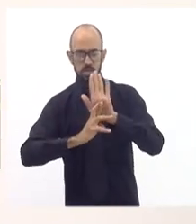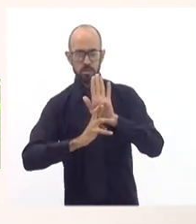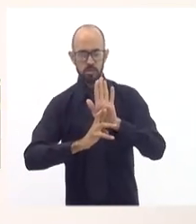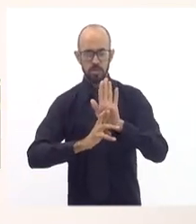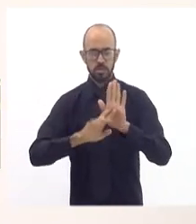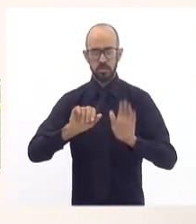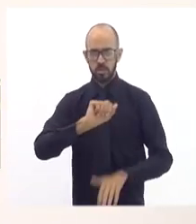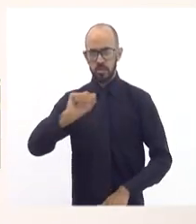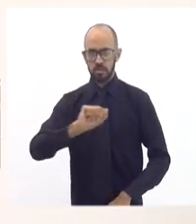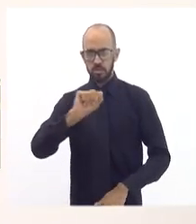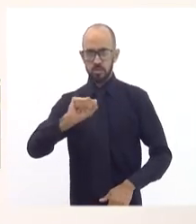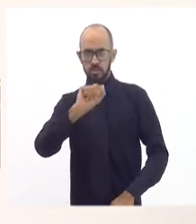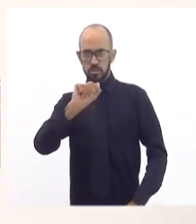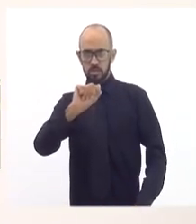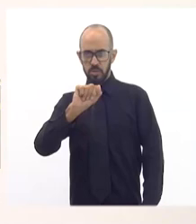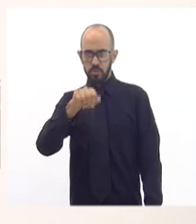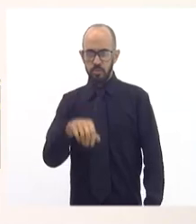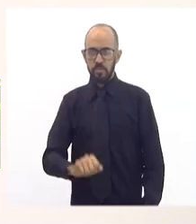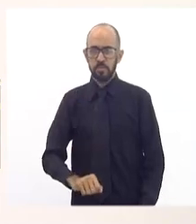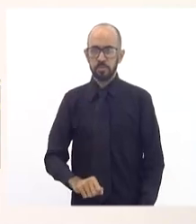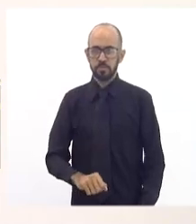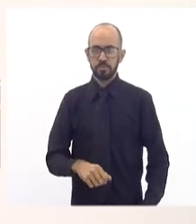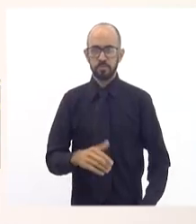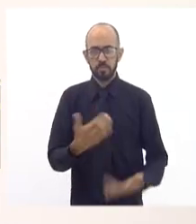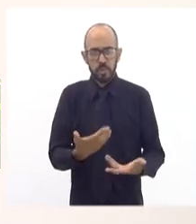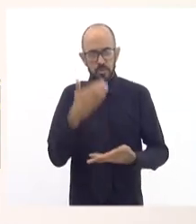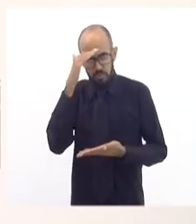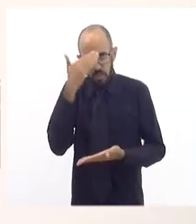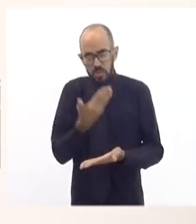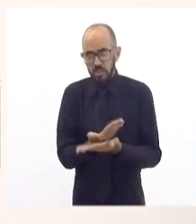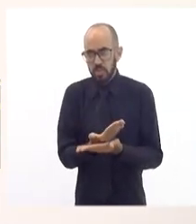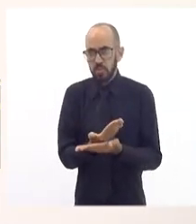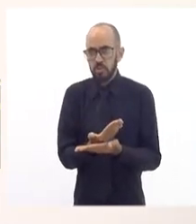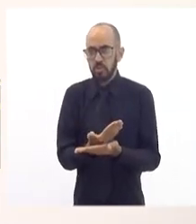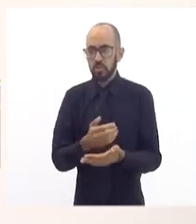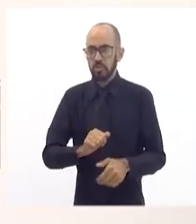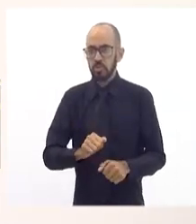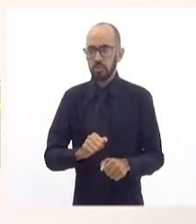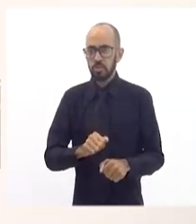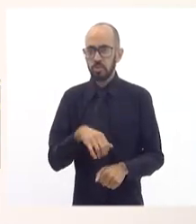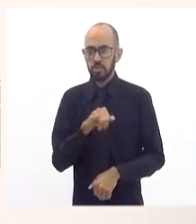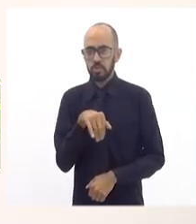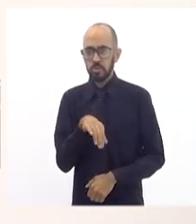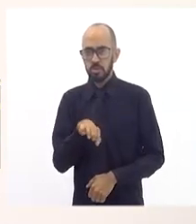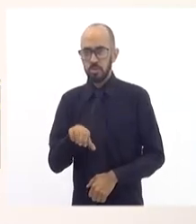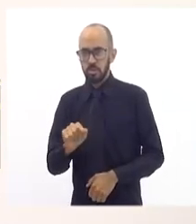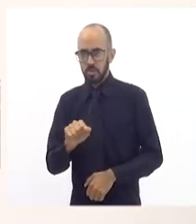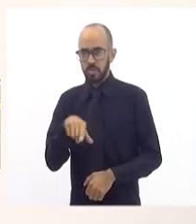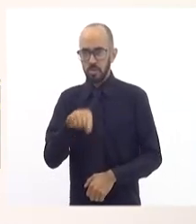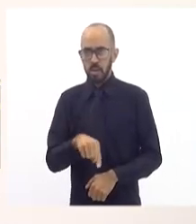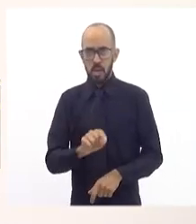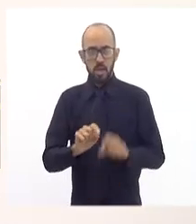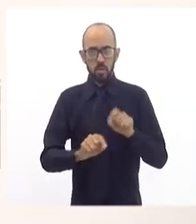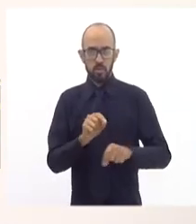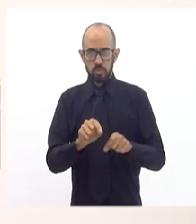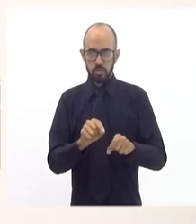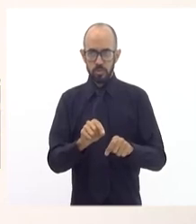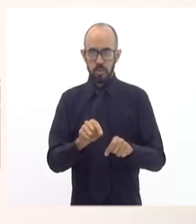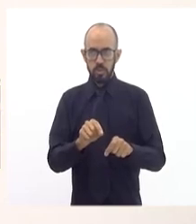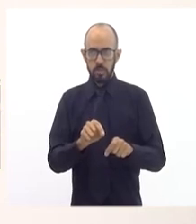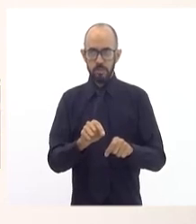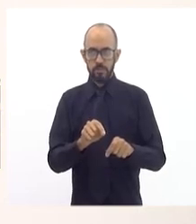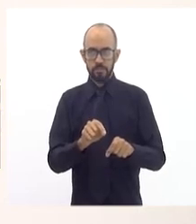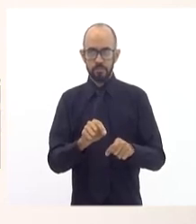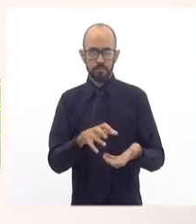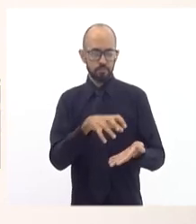Associação associações queremos muito acreditar que o ideia é um órgão Sério E por que eu digo